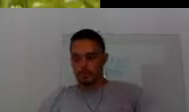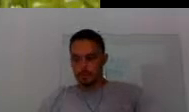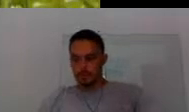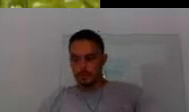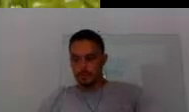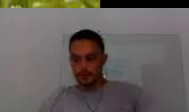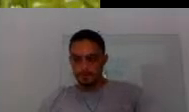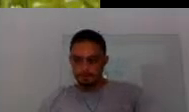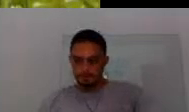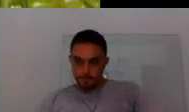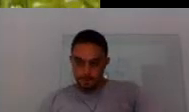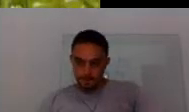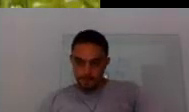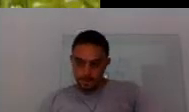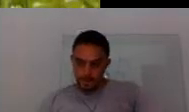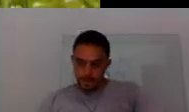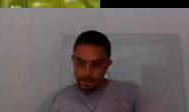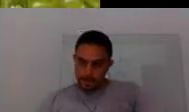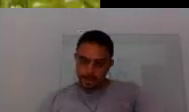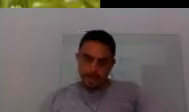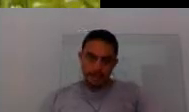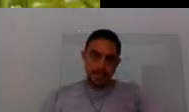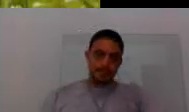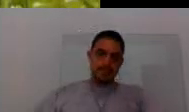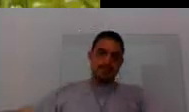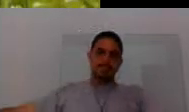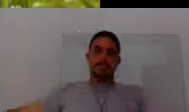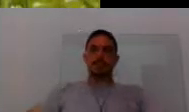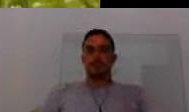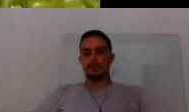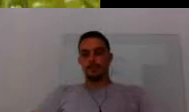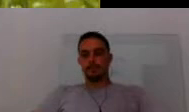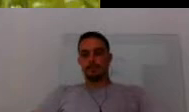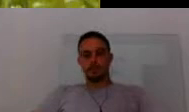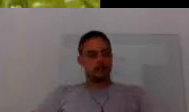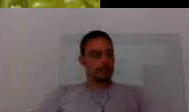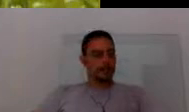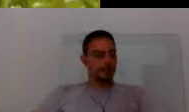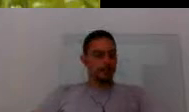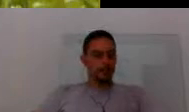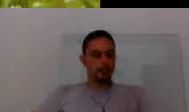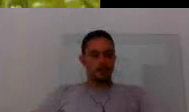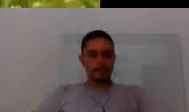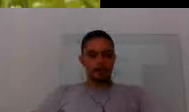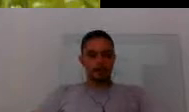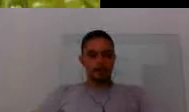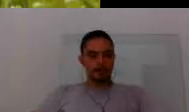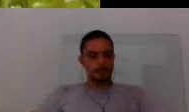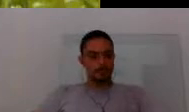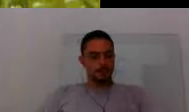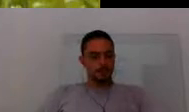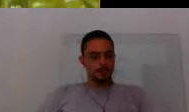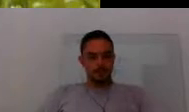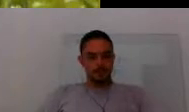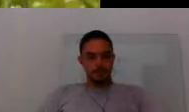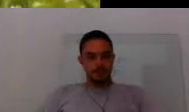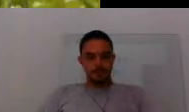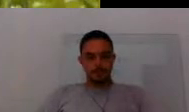com turma de maneira geral, acho que é interessante vocês entenderem a forma como está